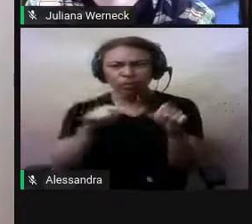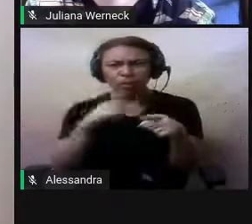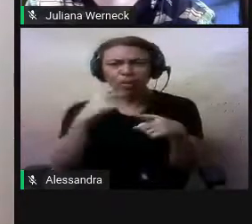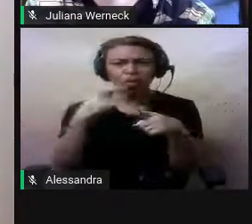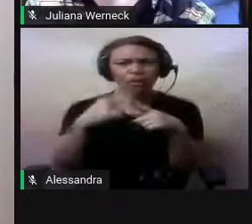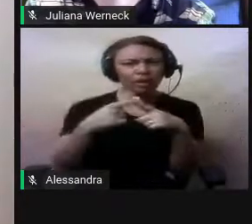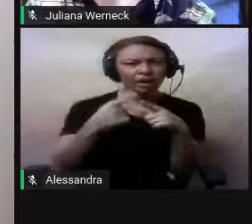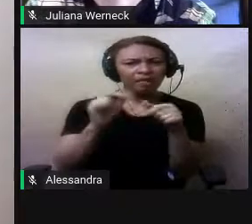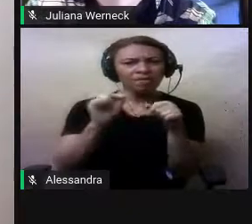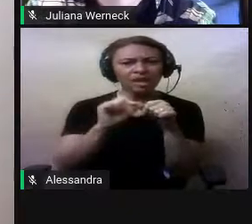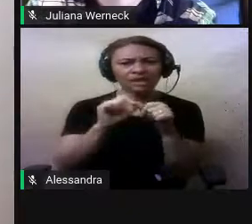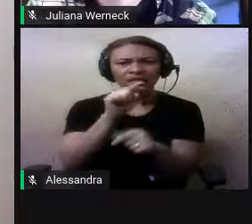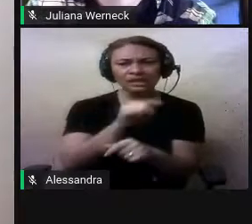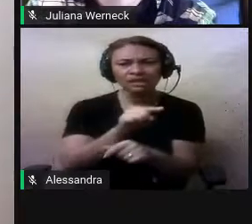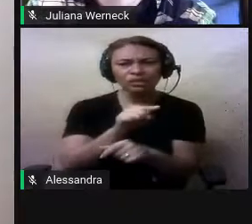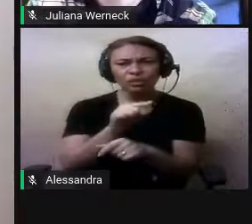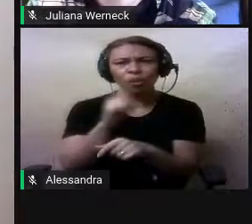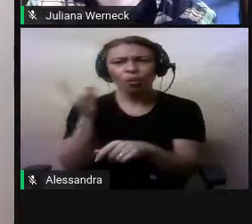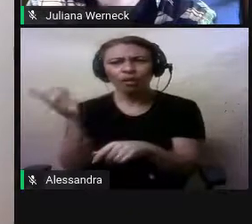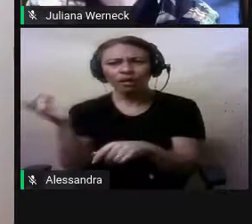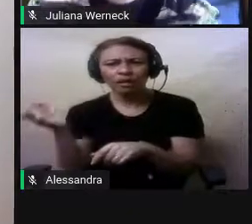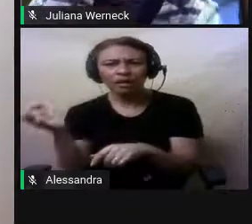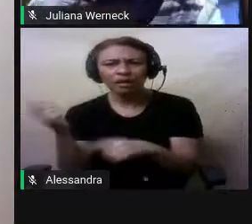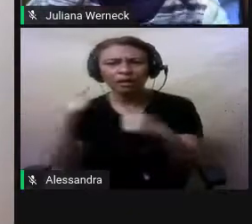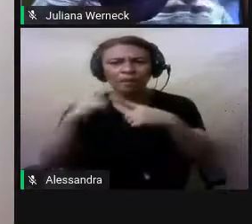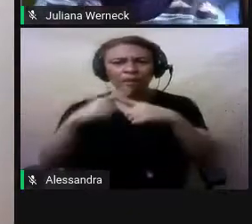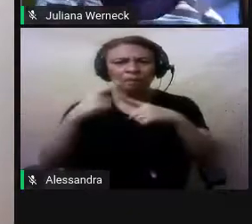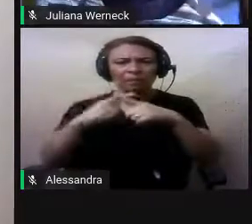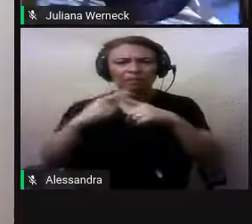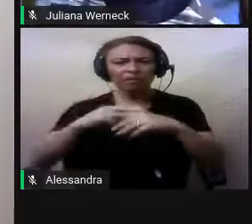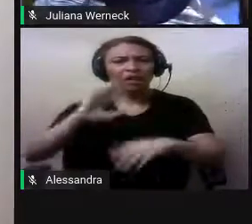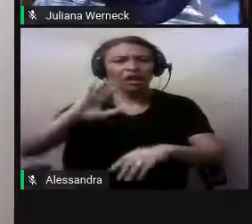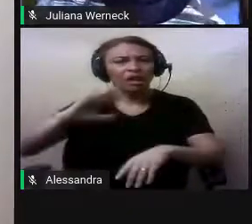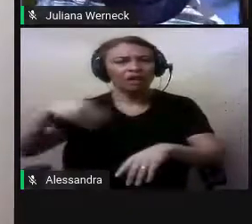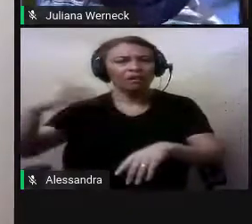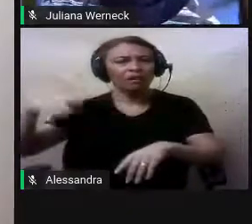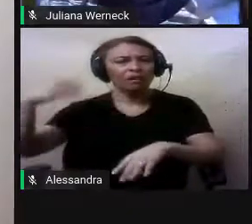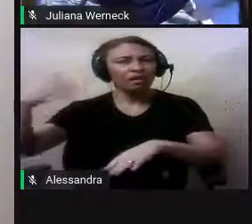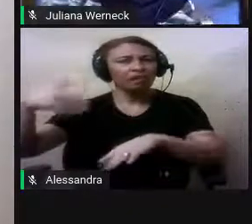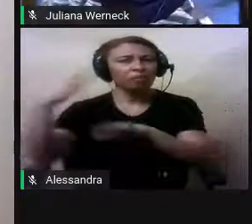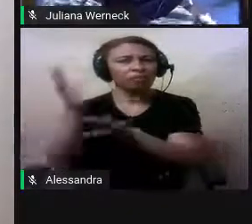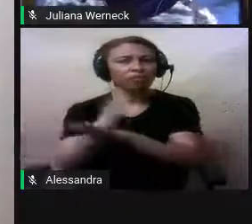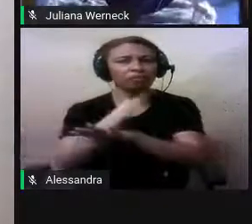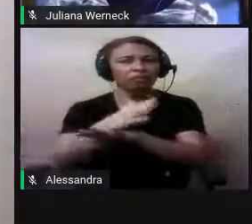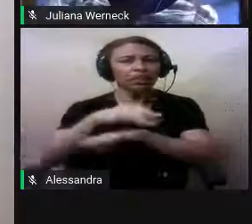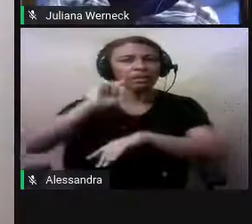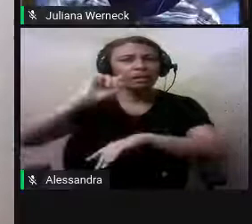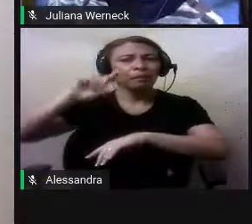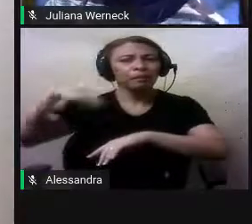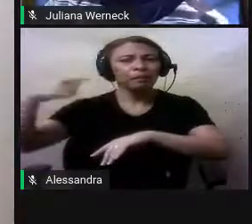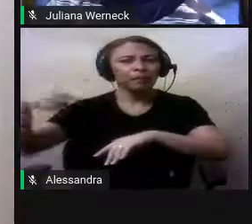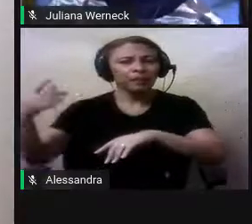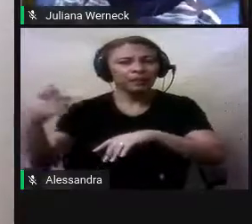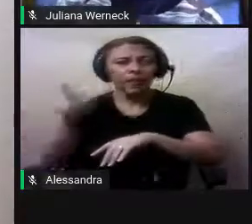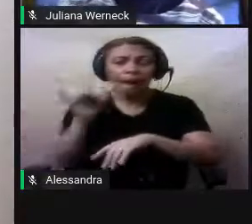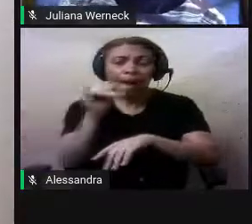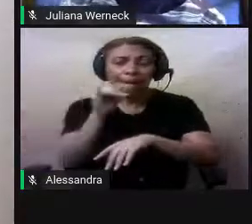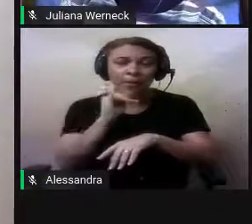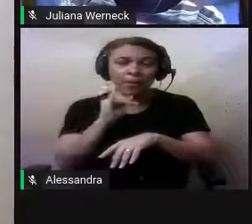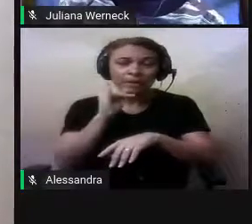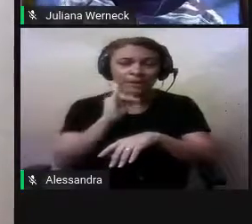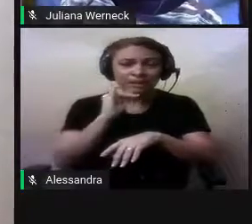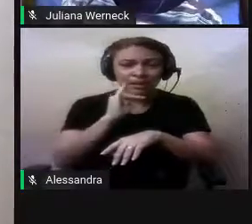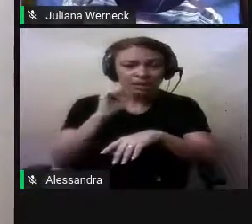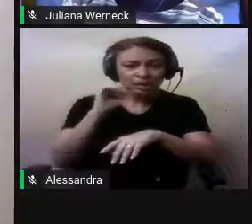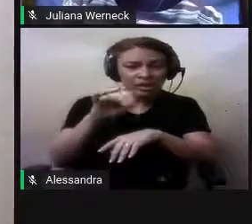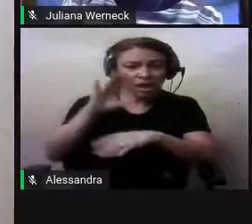que precisa ser feito? Por que a gente tem essa tendência de procrastinar, sabe? Por exemplo, se eu acredito que